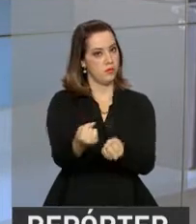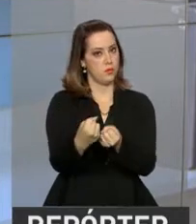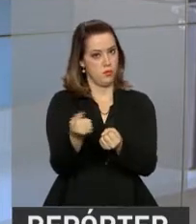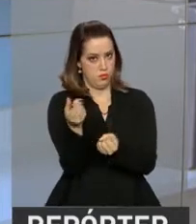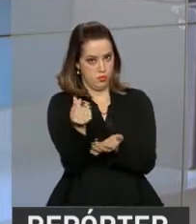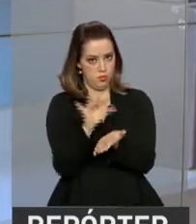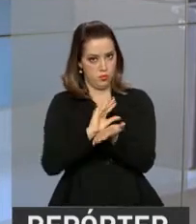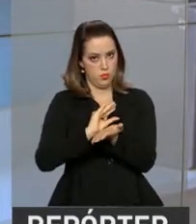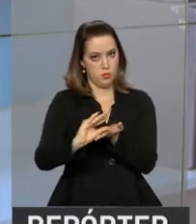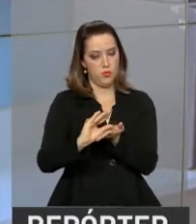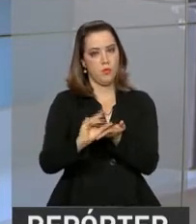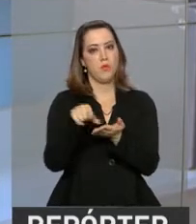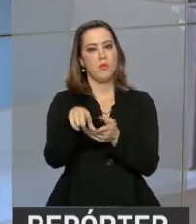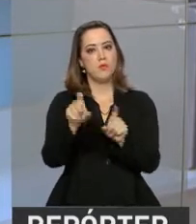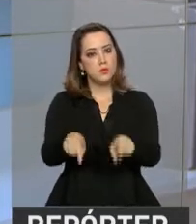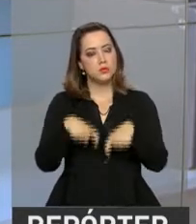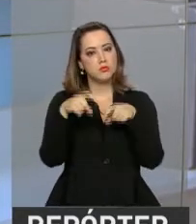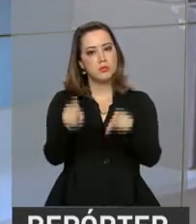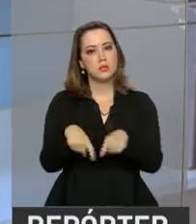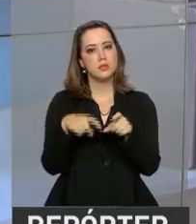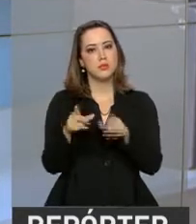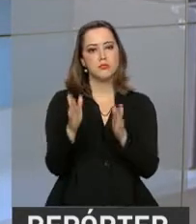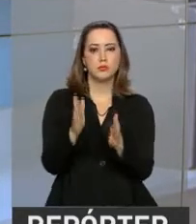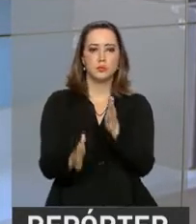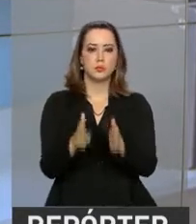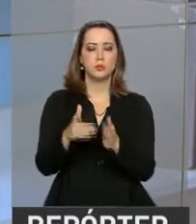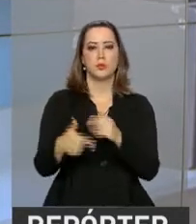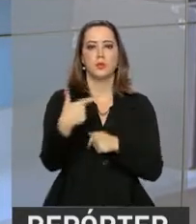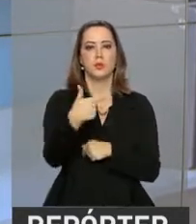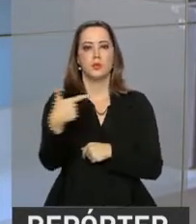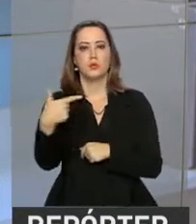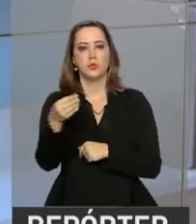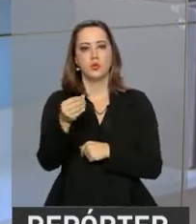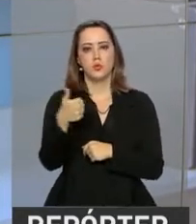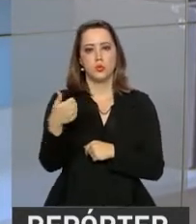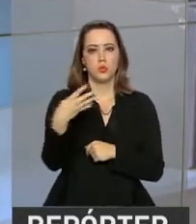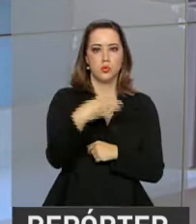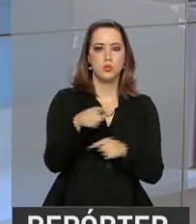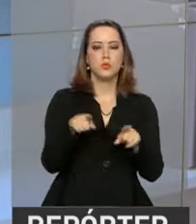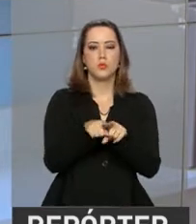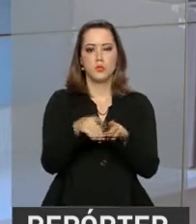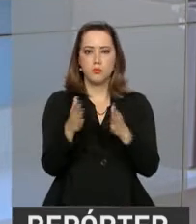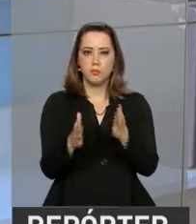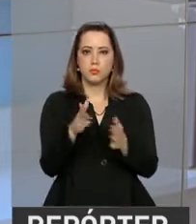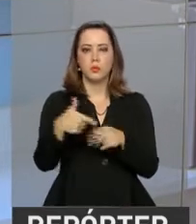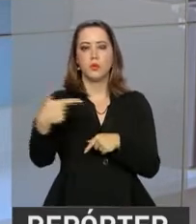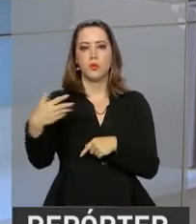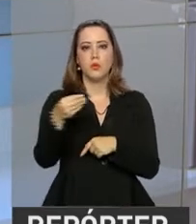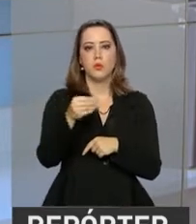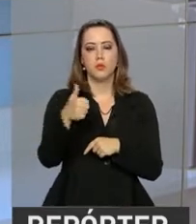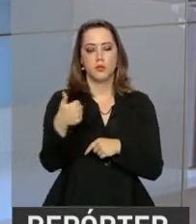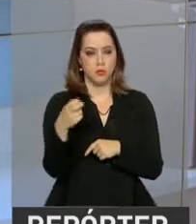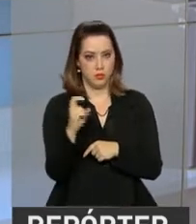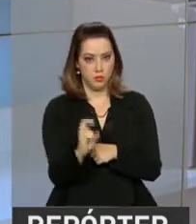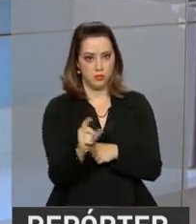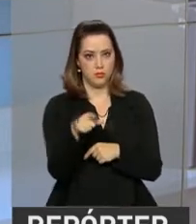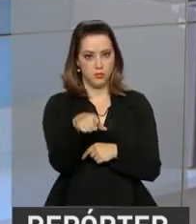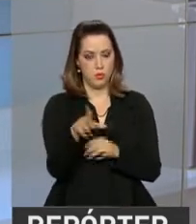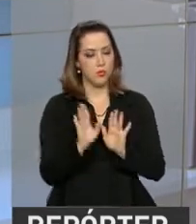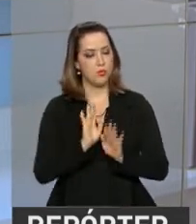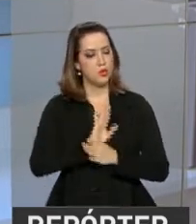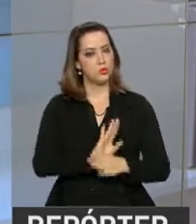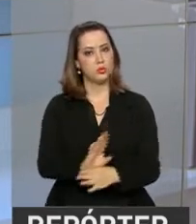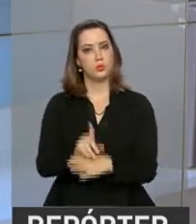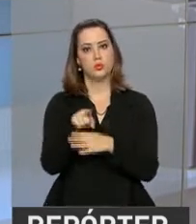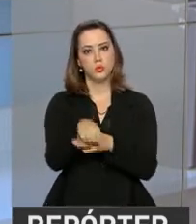do garantia-safra relativos ao período de 2014 2015 os pagamentos serão feitos ainda este mês a ajuda